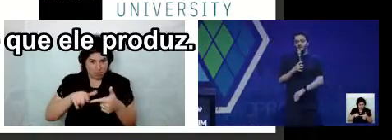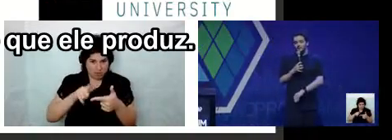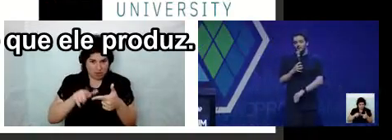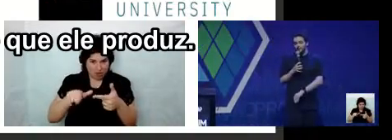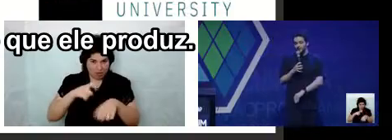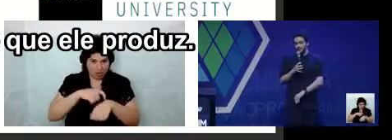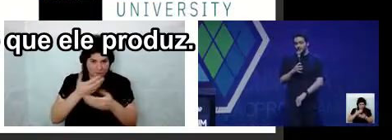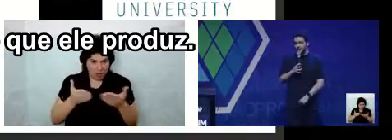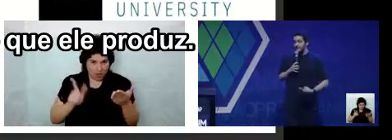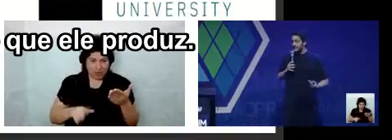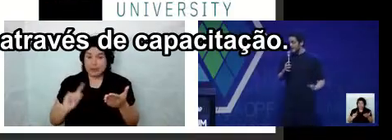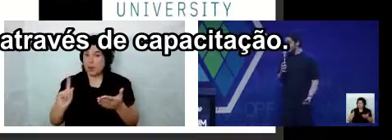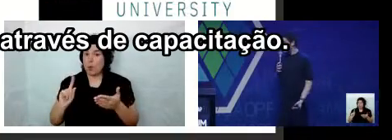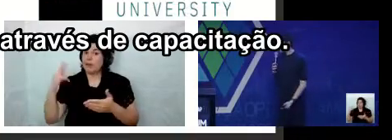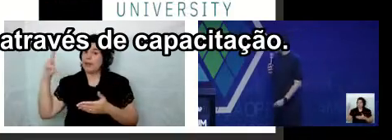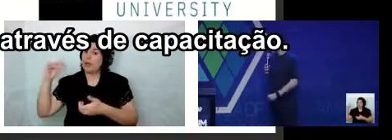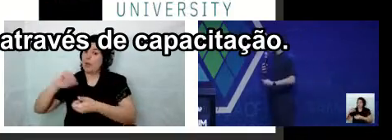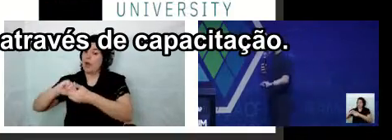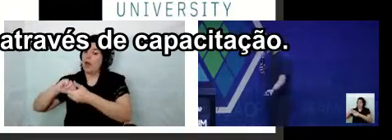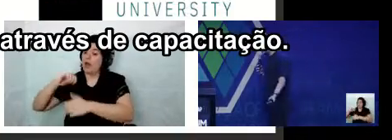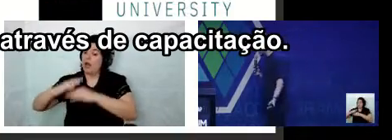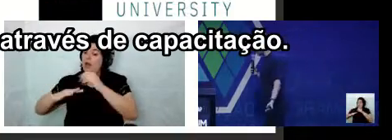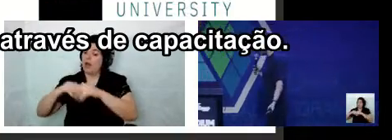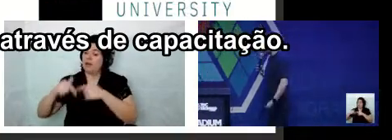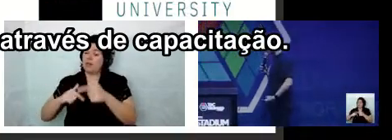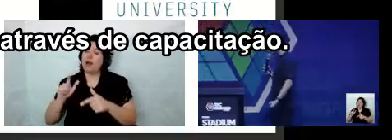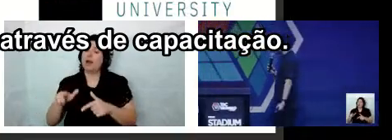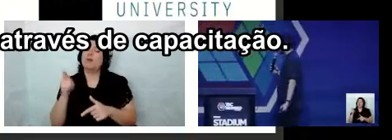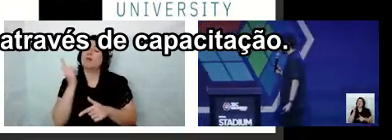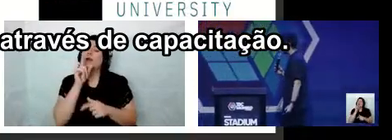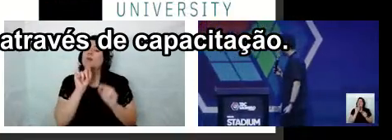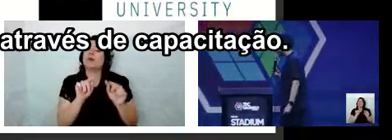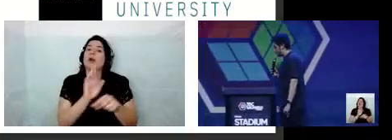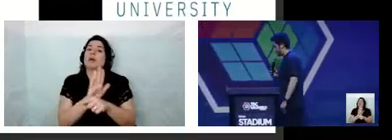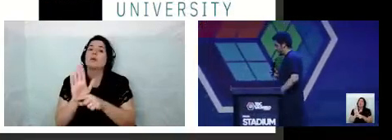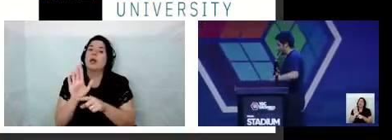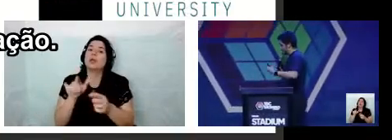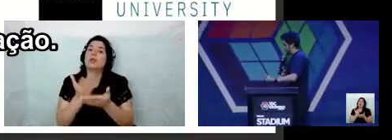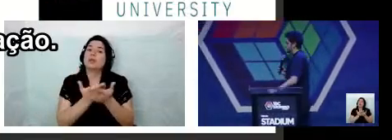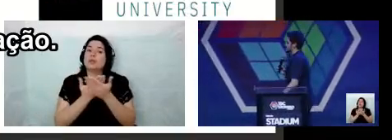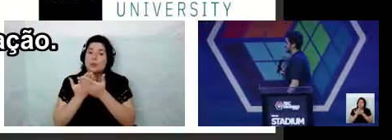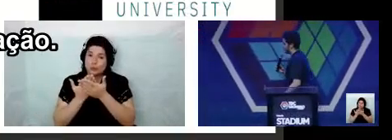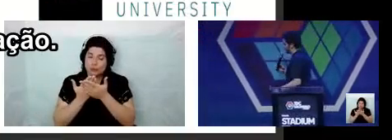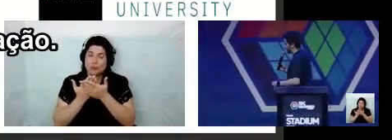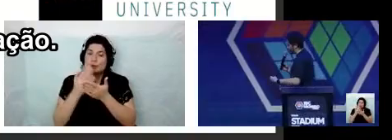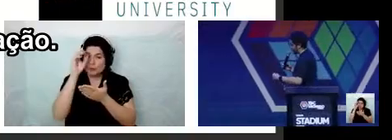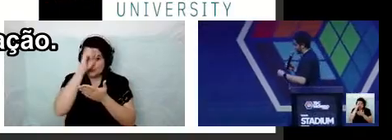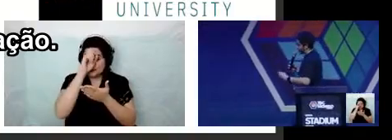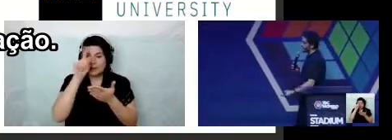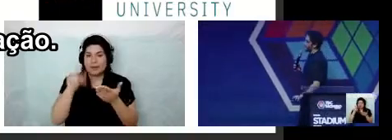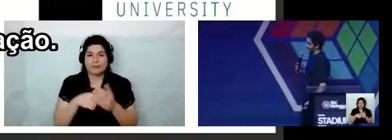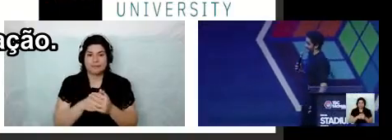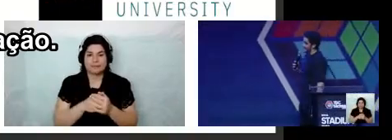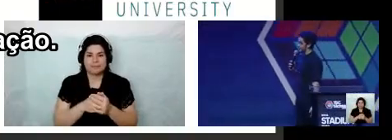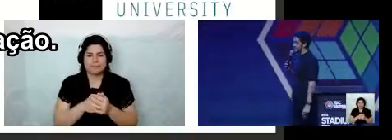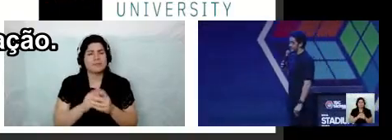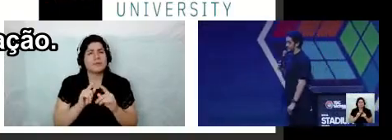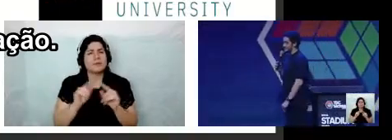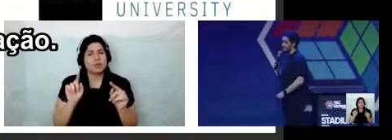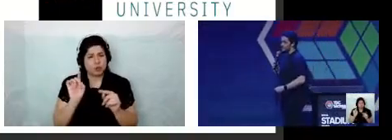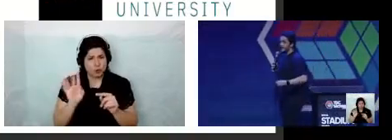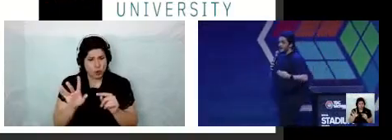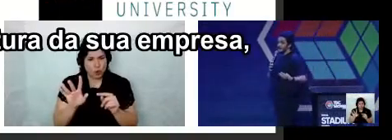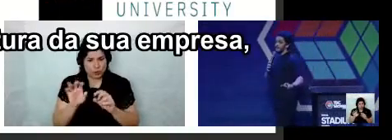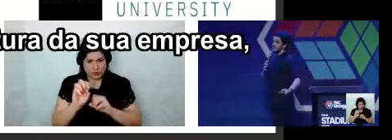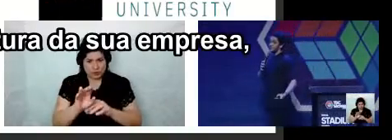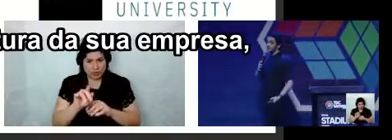da qualidade do que ele produz. E resolvendo isso é só através de estudo, é só através de capacitação. Mas não apenas